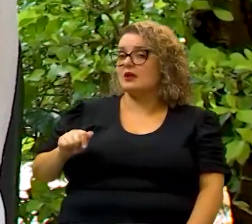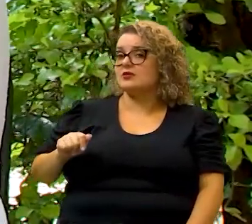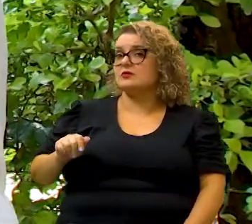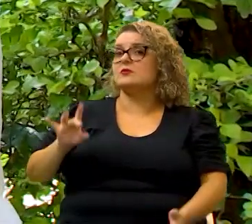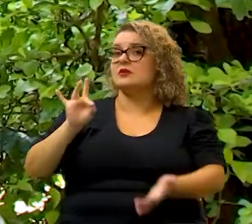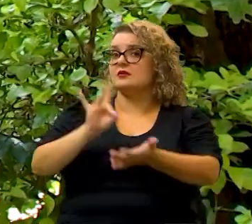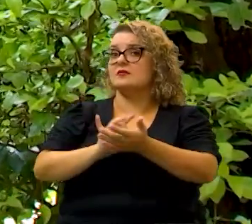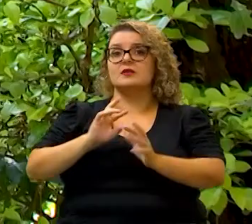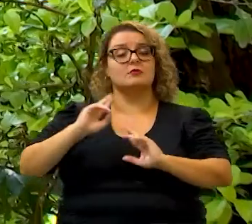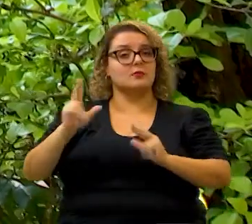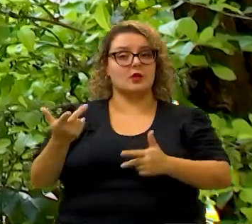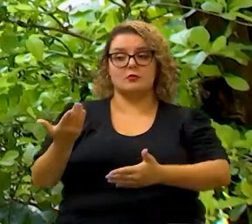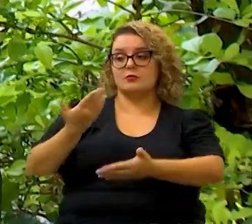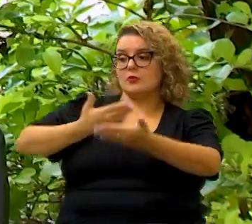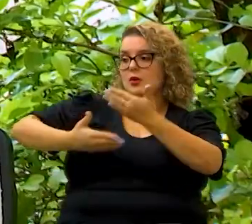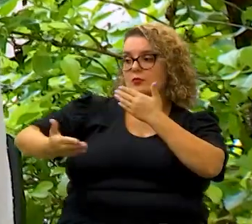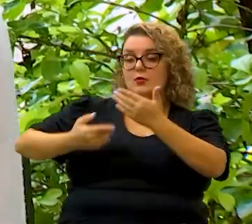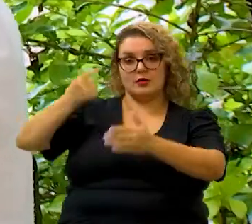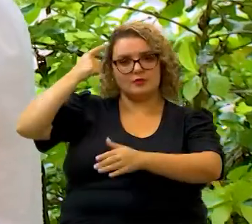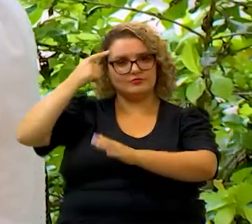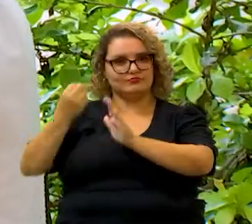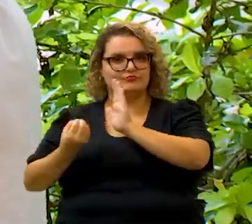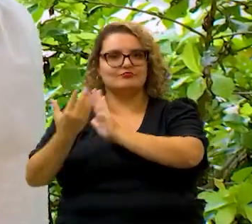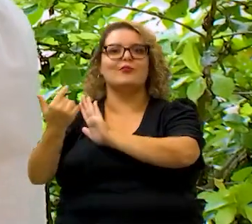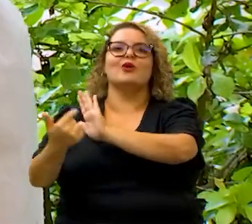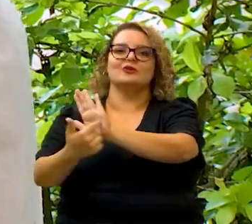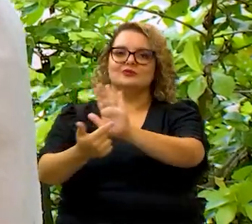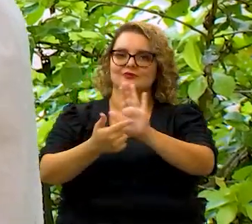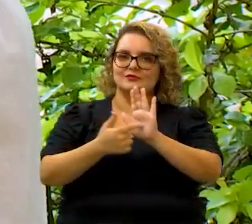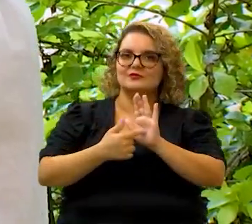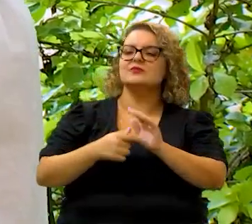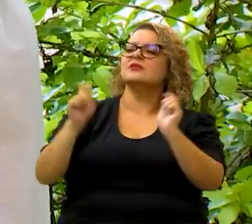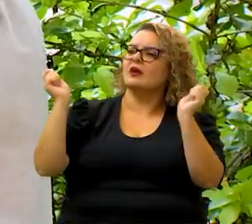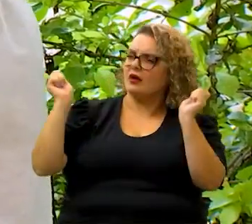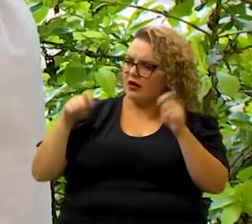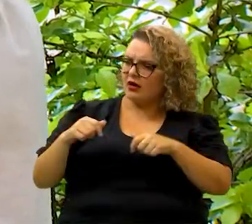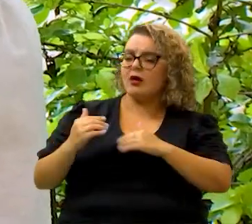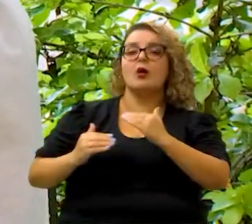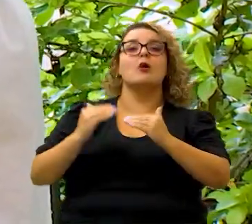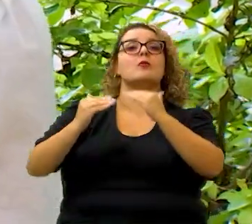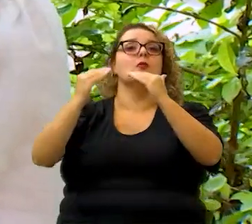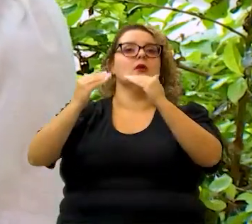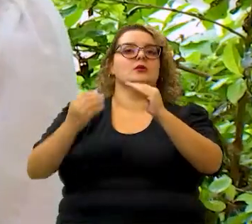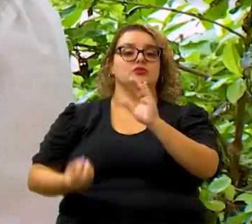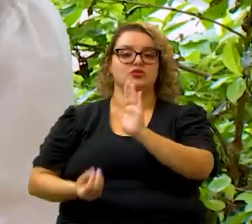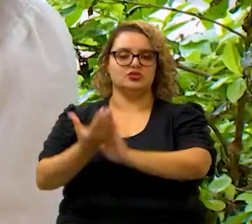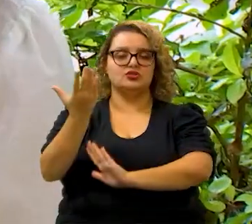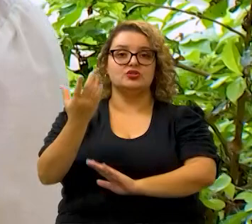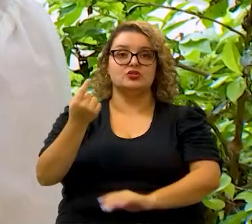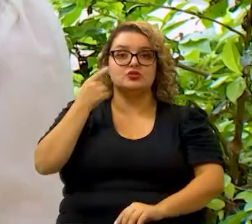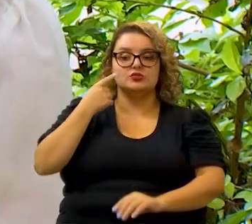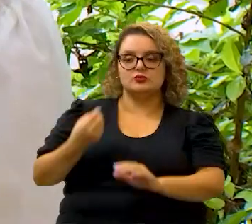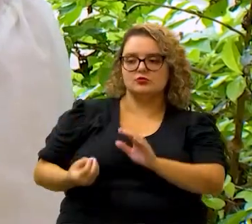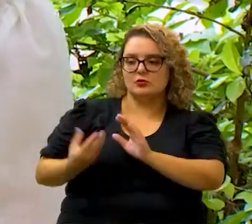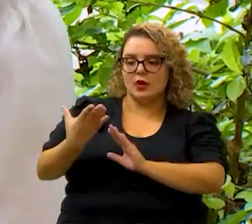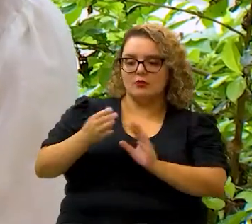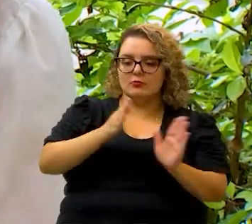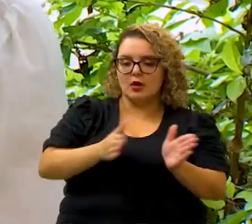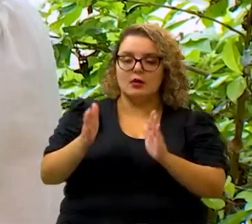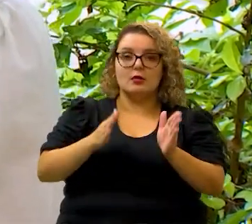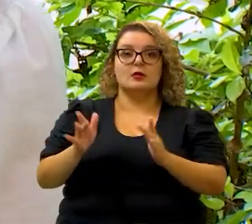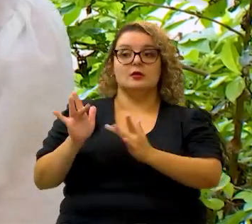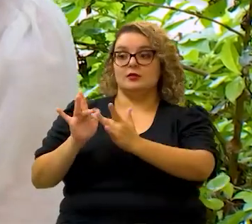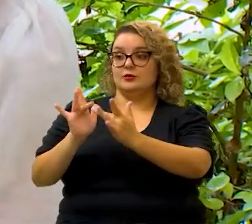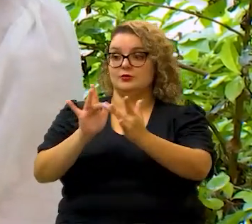contrário, esse processo de socialização entre eles, de criação, mostra o quanto eles ainda são capazes de produzir, de criar, de